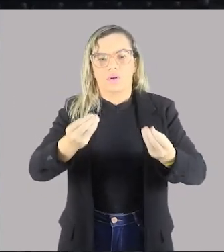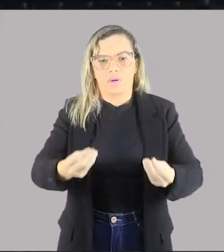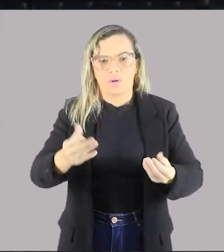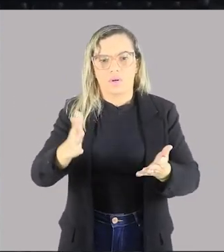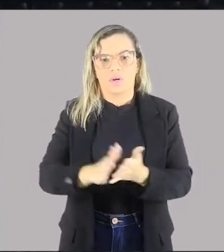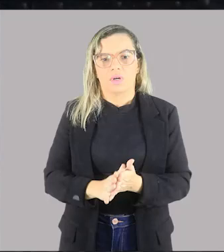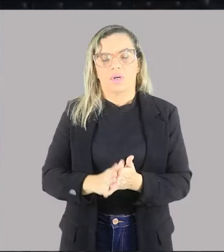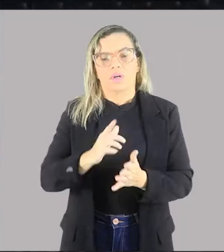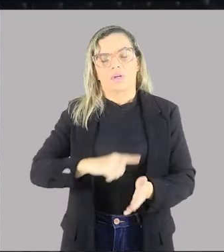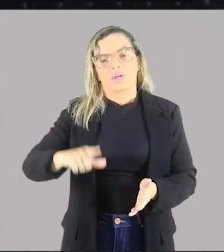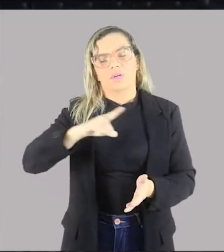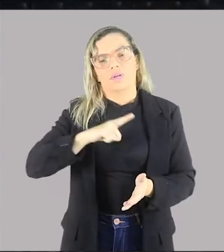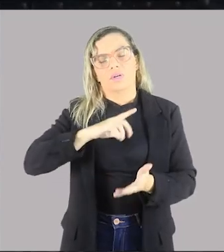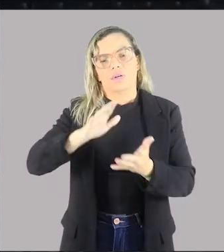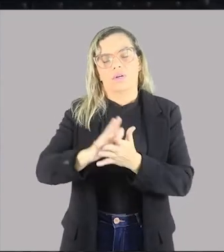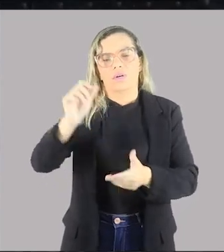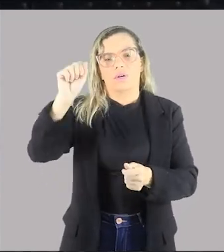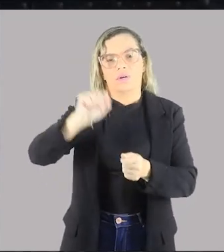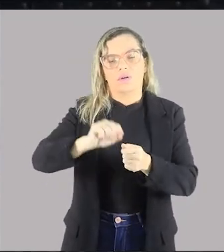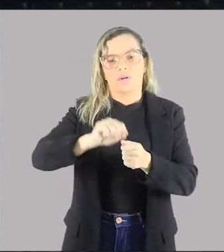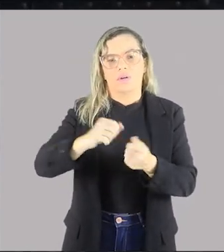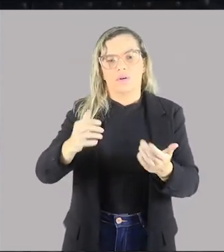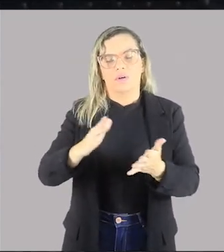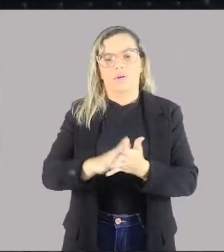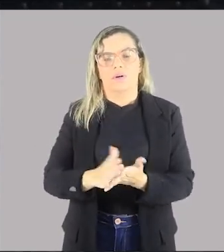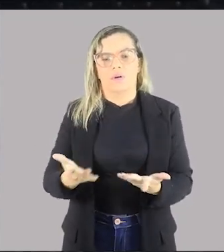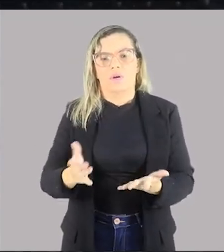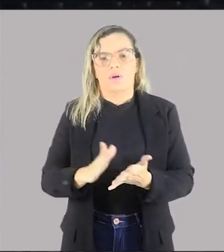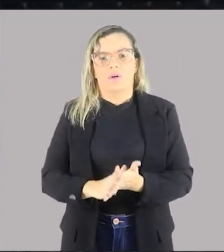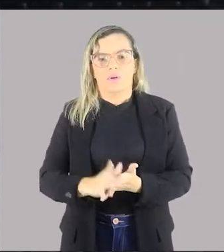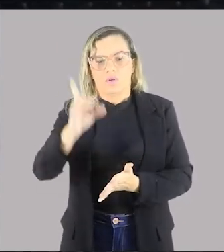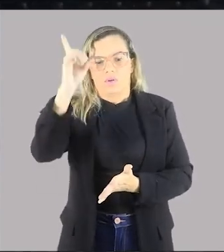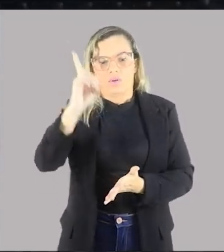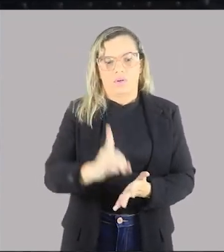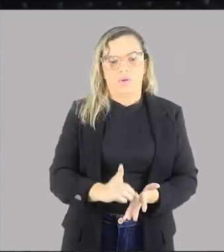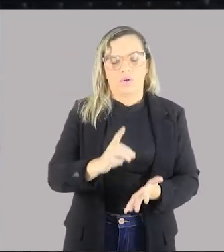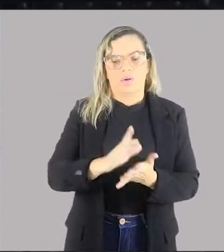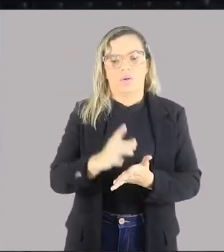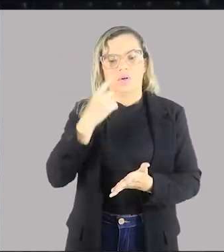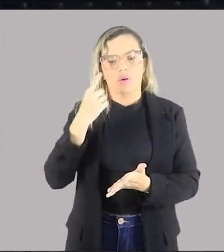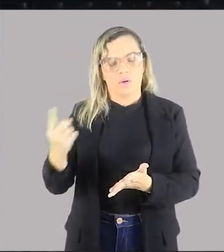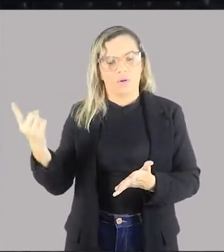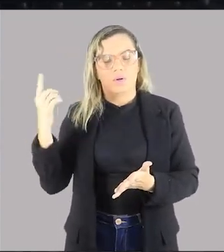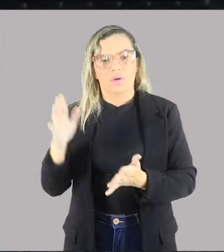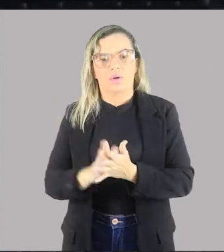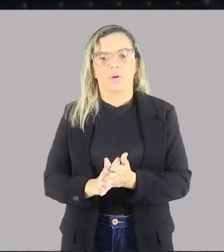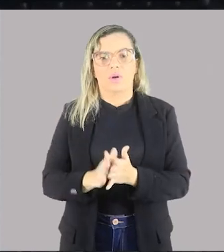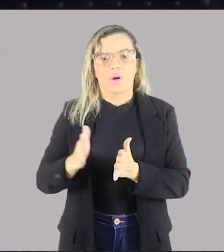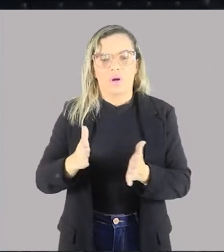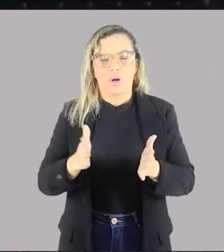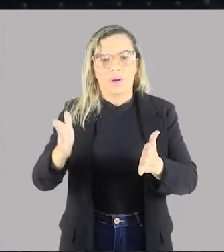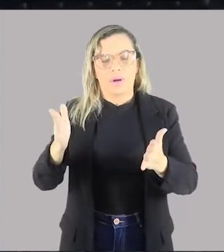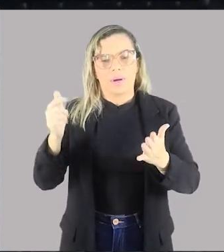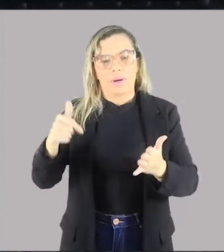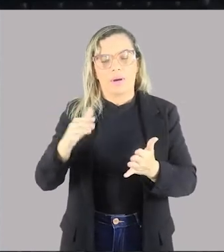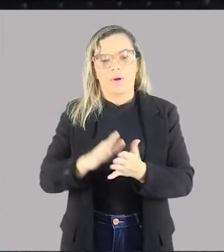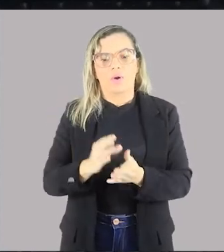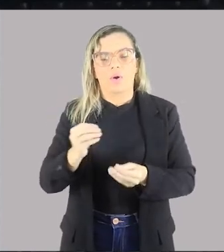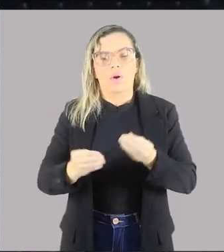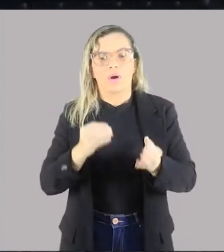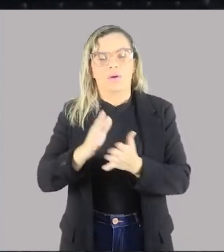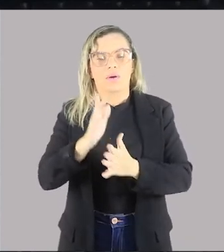deve agir com muito dever público, com muito munus público. Ele deve agir seguindo as